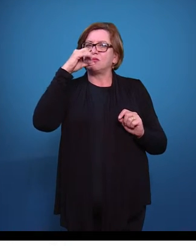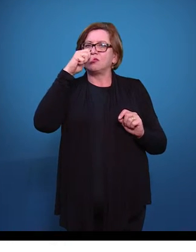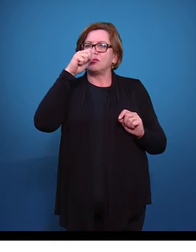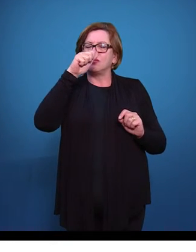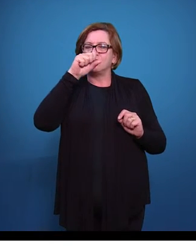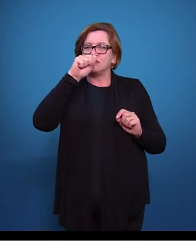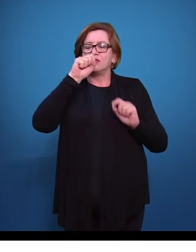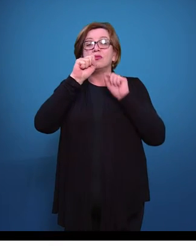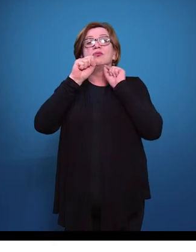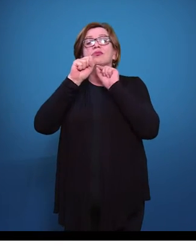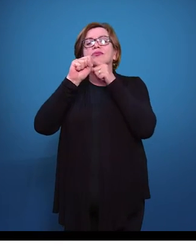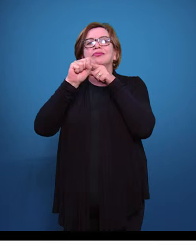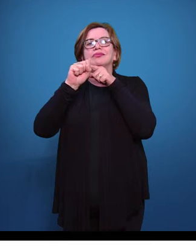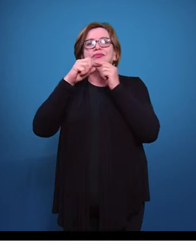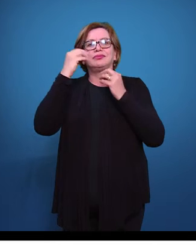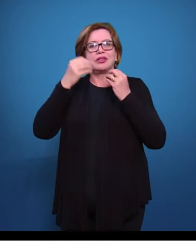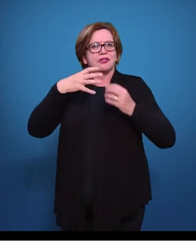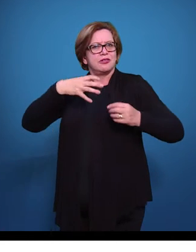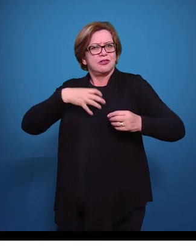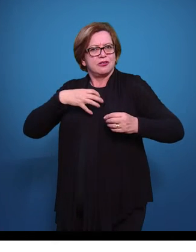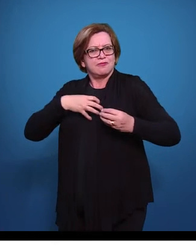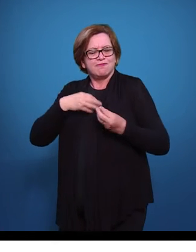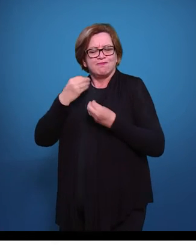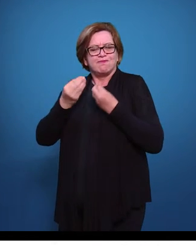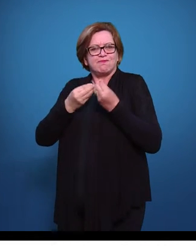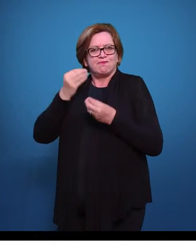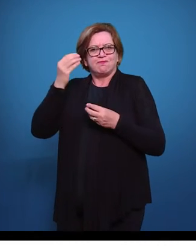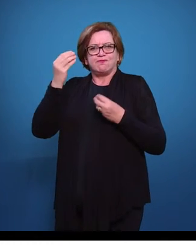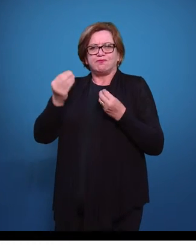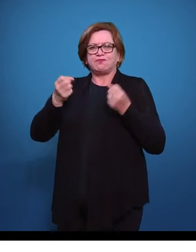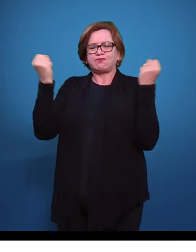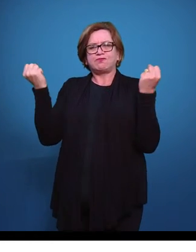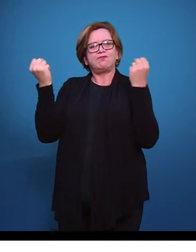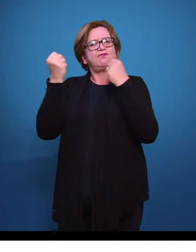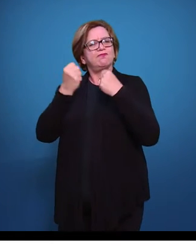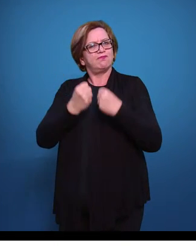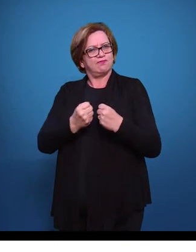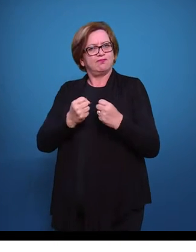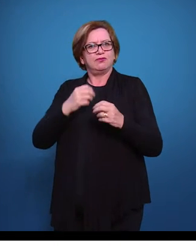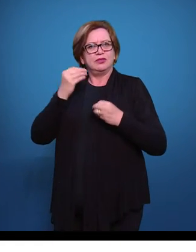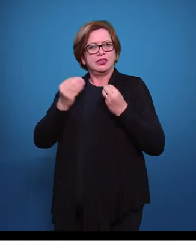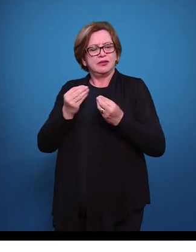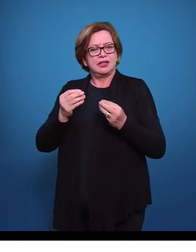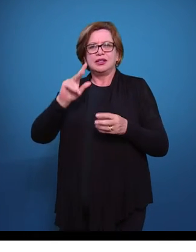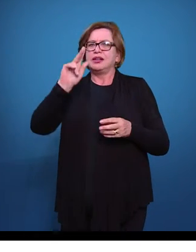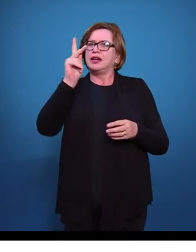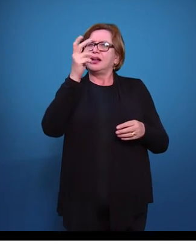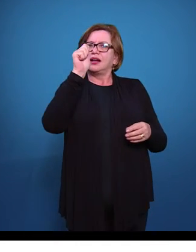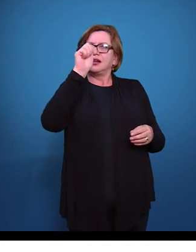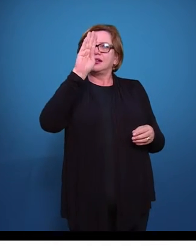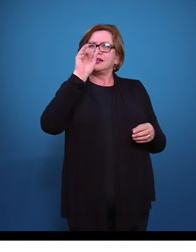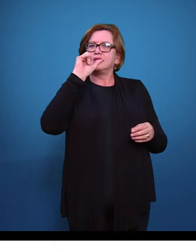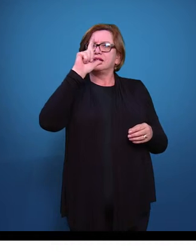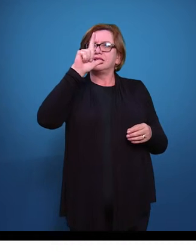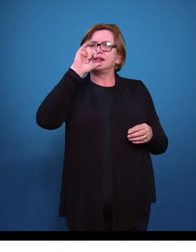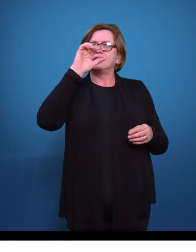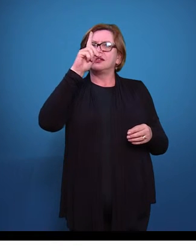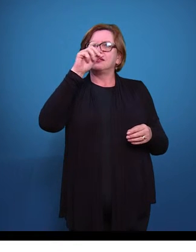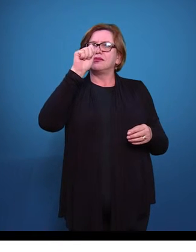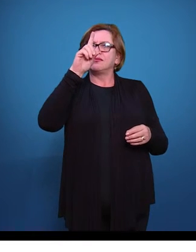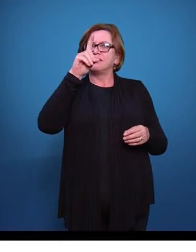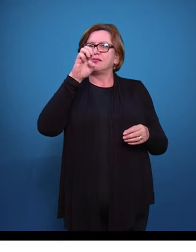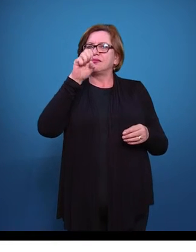de atitudes aptidões e capacidades habilidades e conhecimentos